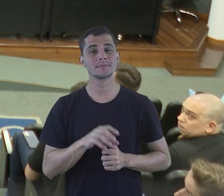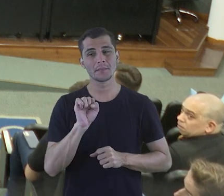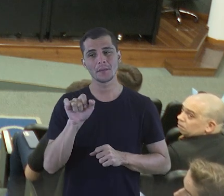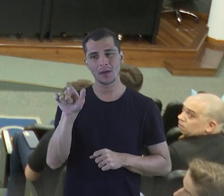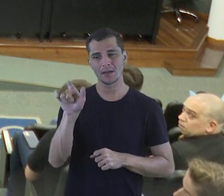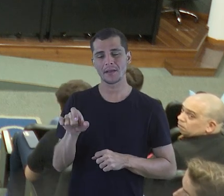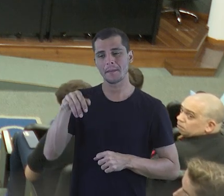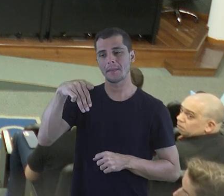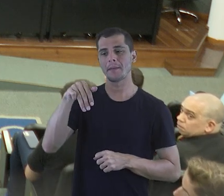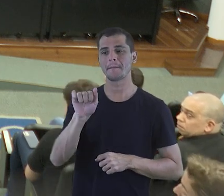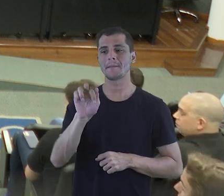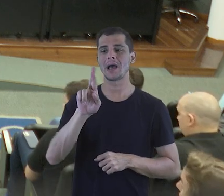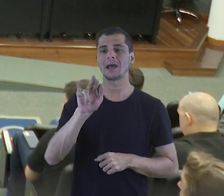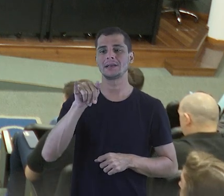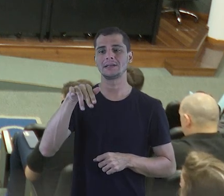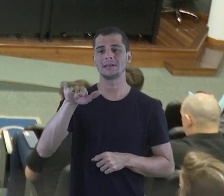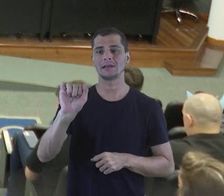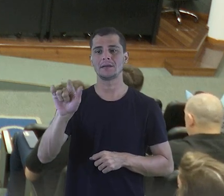Marina